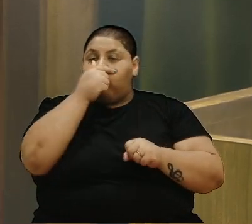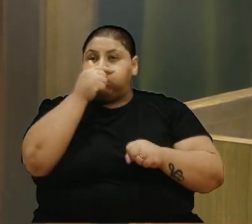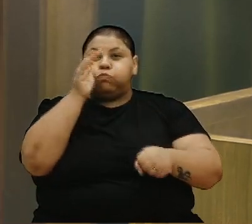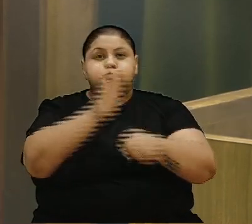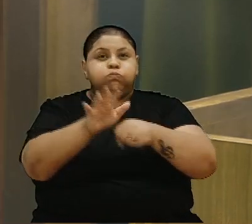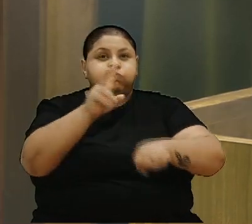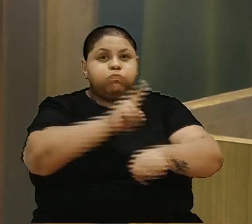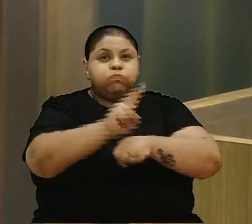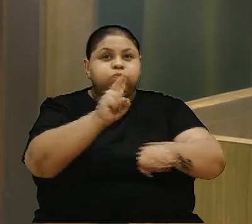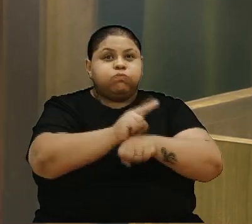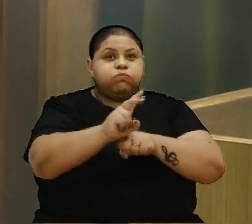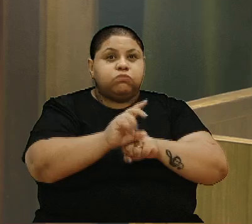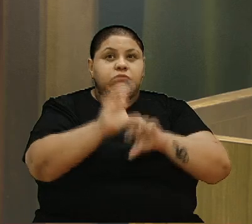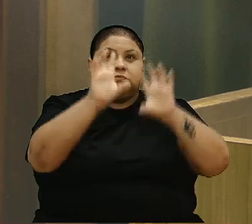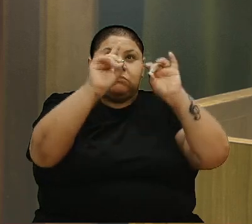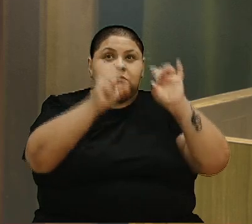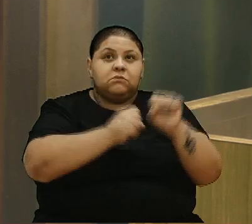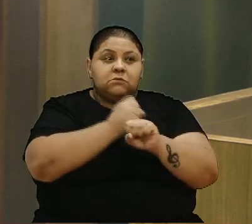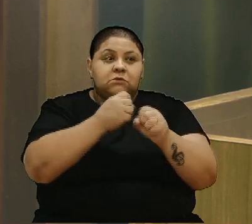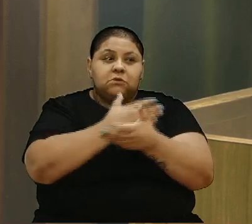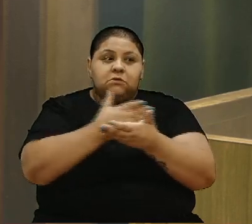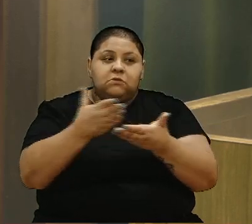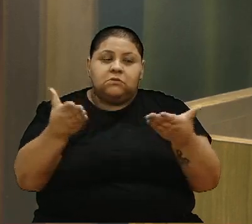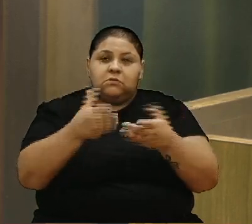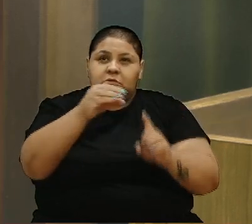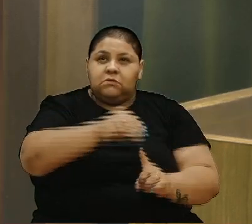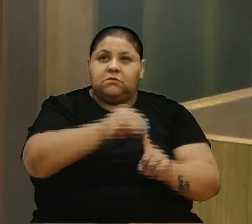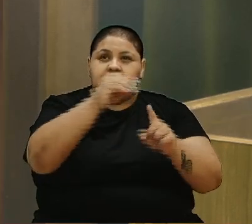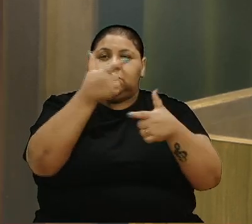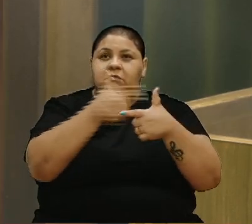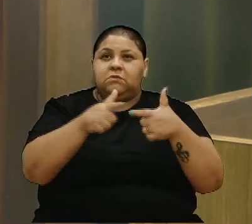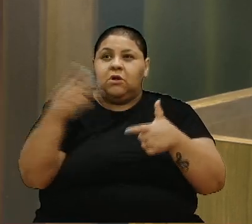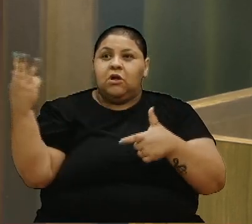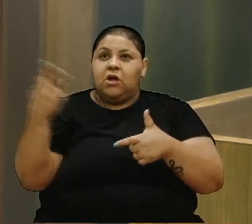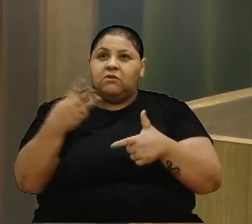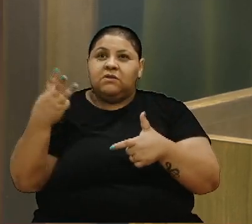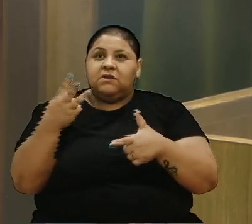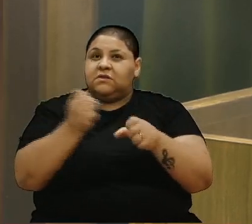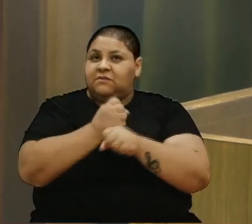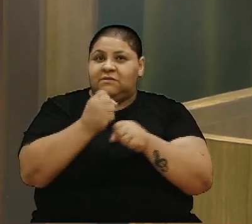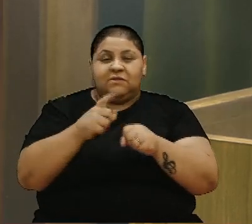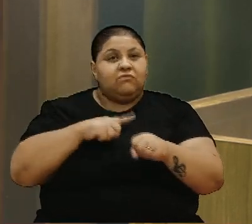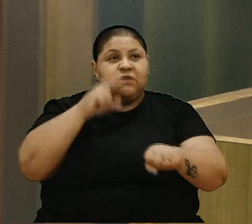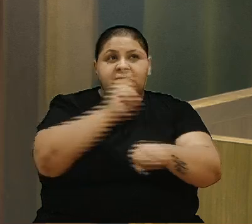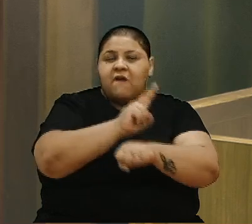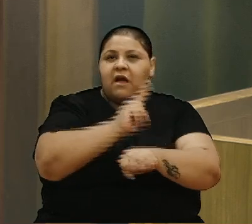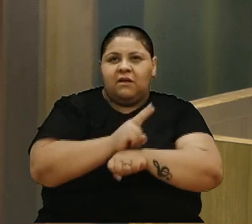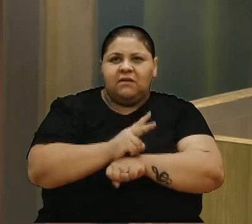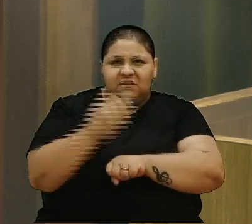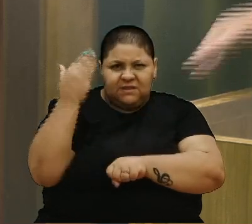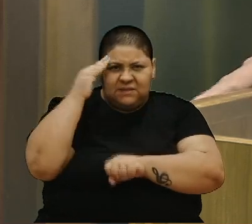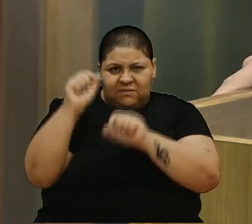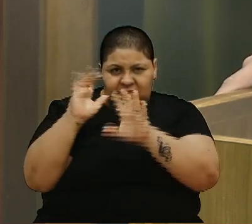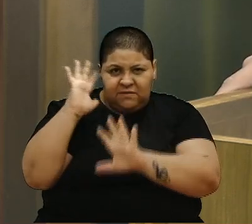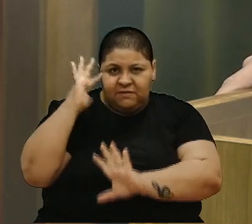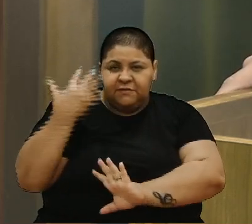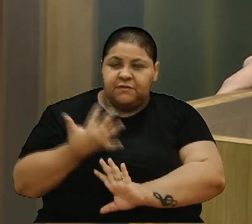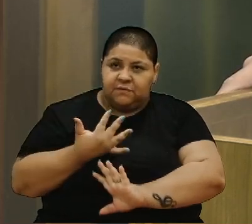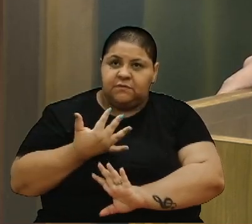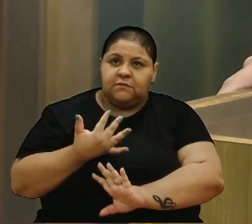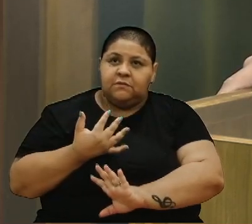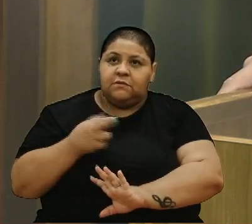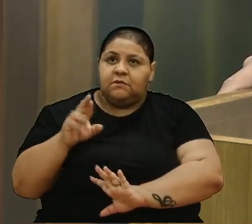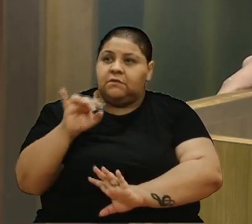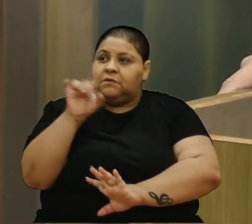nos anos iniciais. Hoje o nosso principal gargalo é o terceiro ano. Não há vaga. Sabe o que está acontecendo com isso?